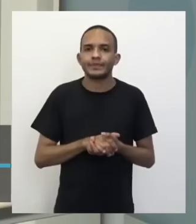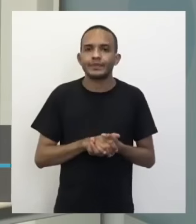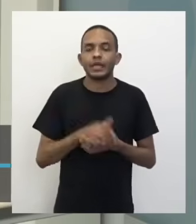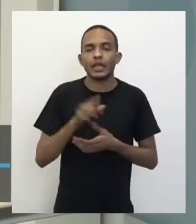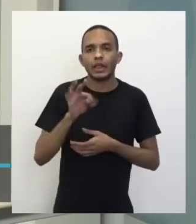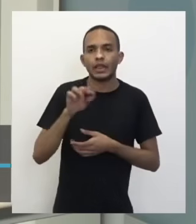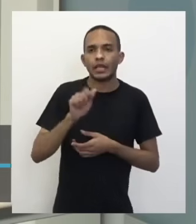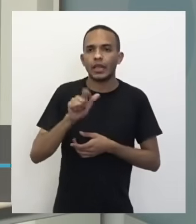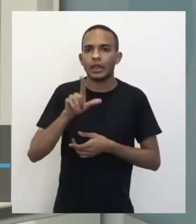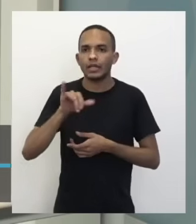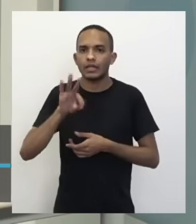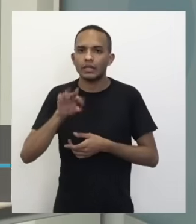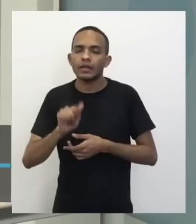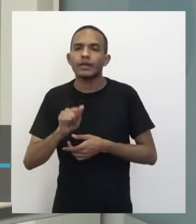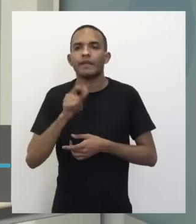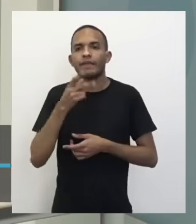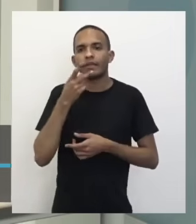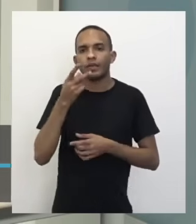Thalita colocou gibi,